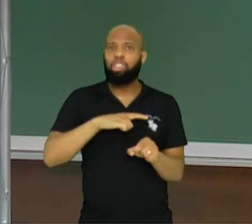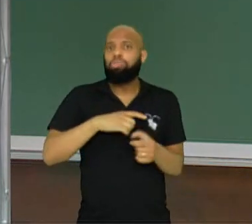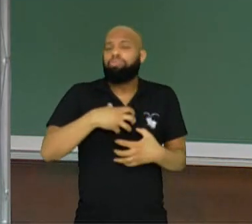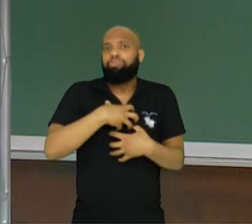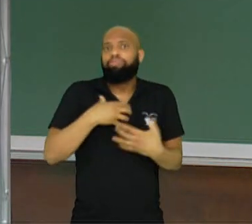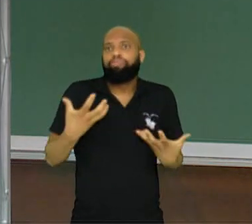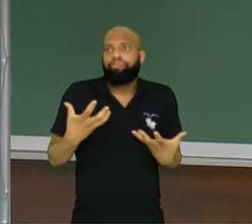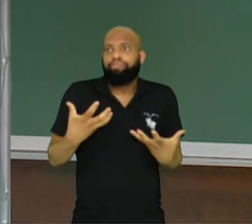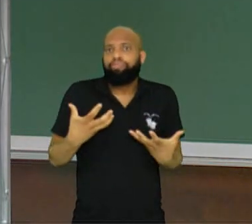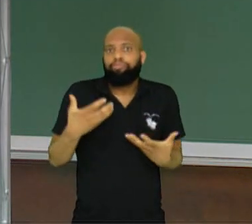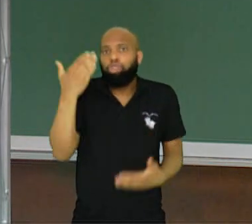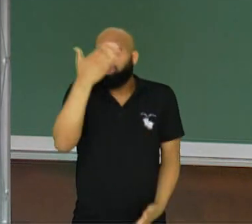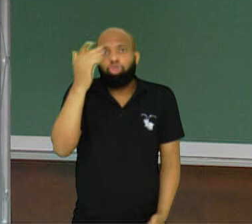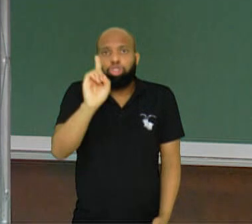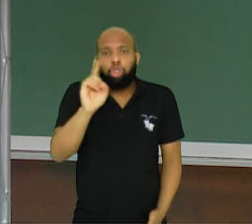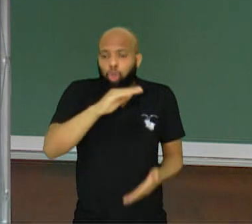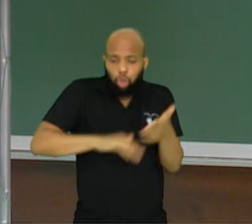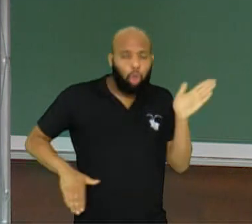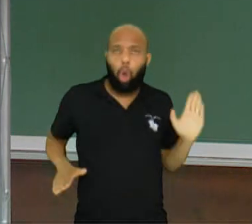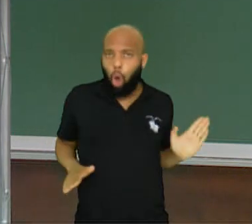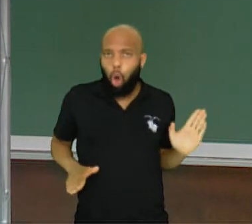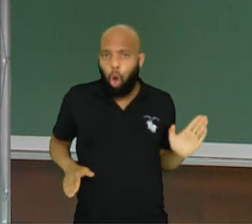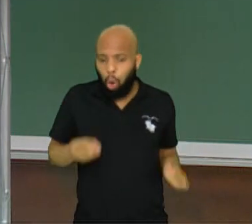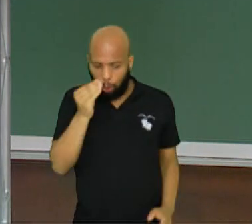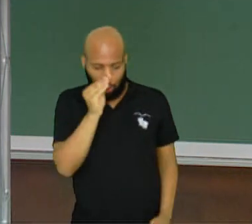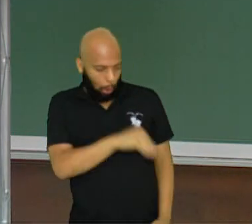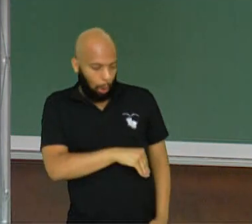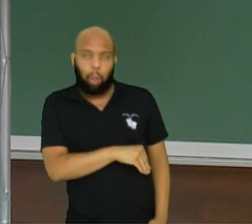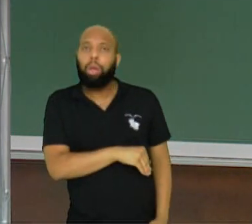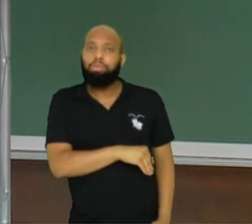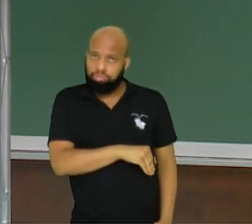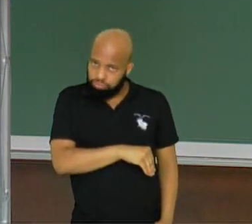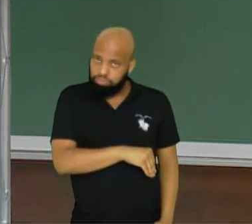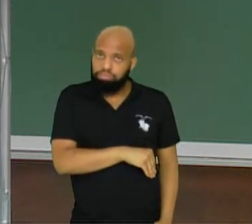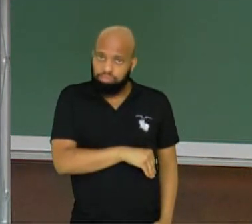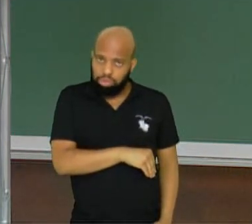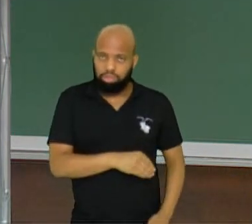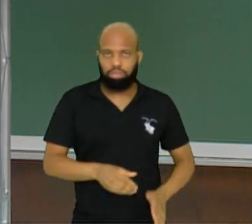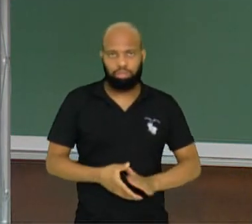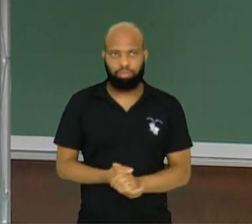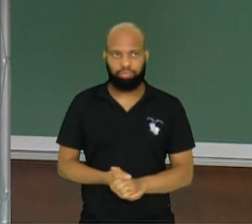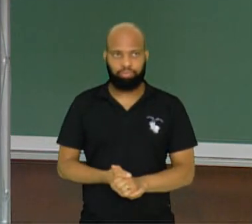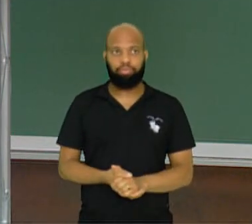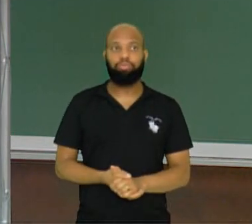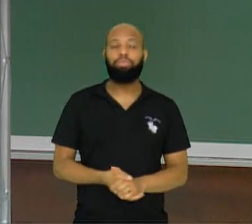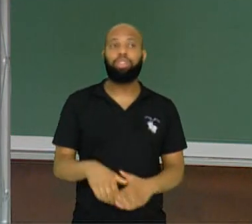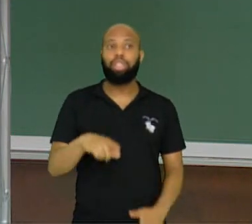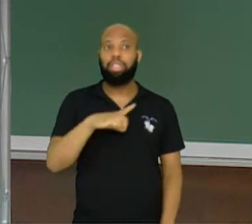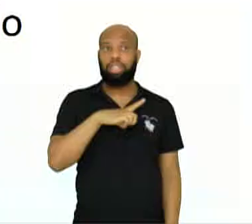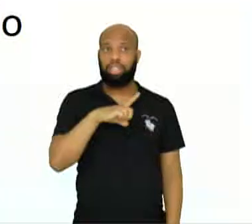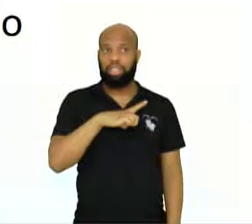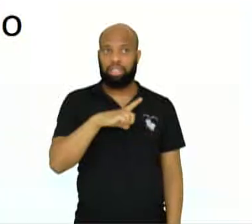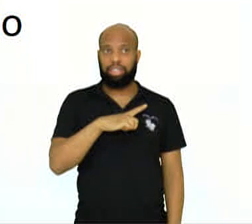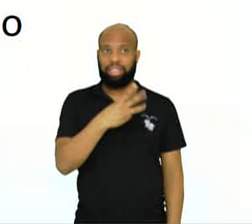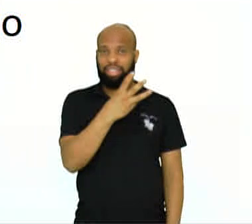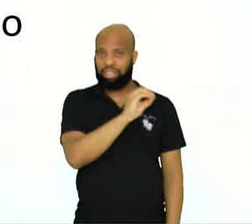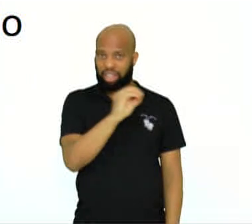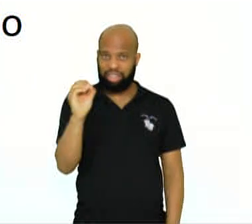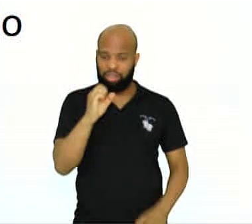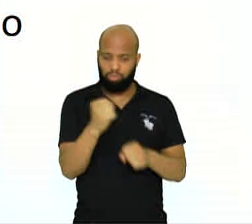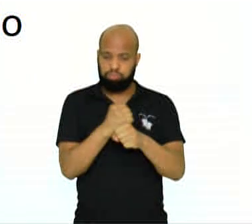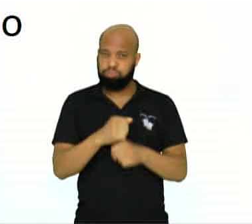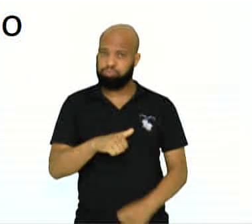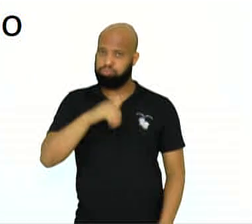vezes, não enxergada. As pessoas ignoraram a existência dela. Os mais de 300 anos de escravidão